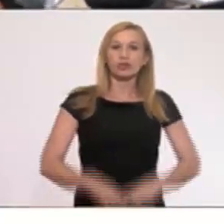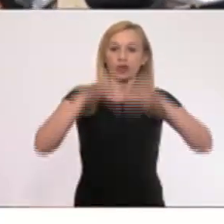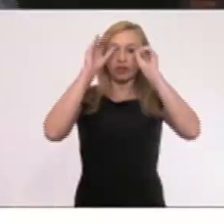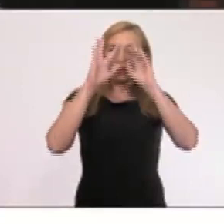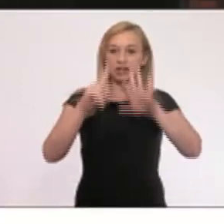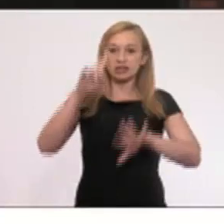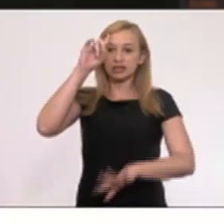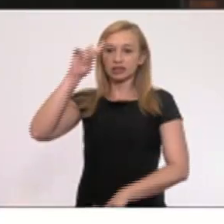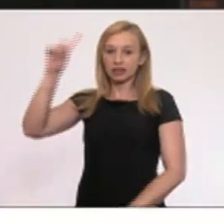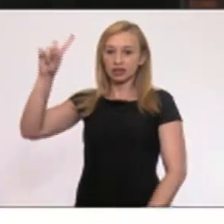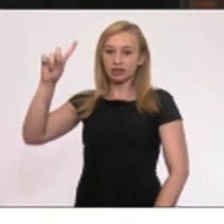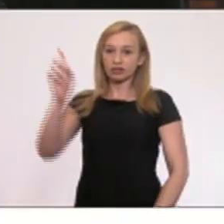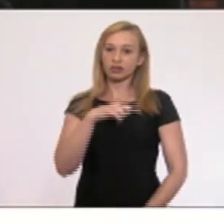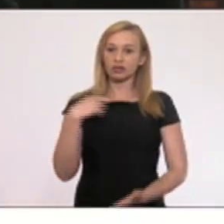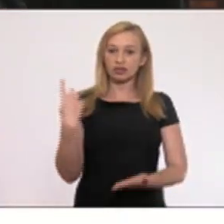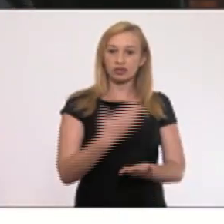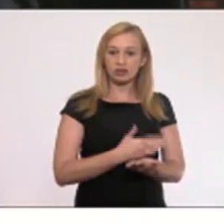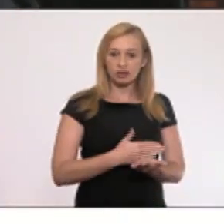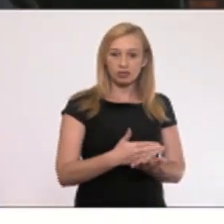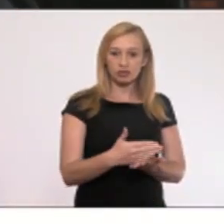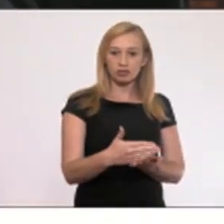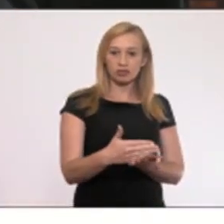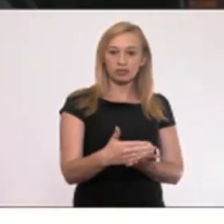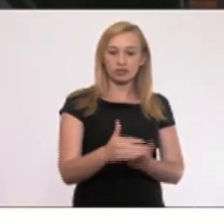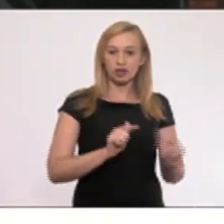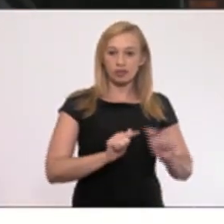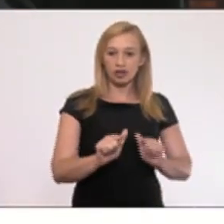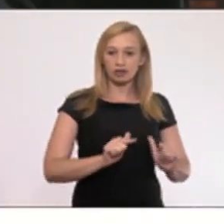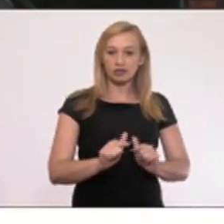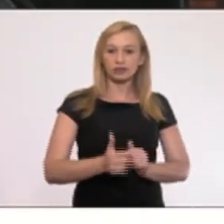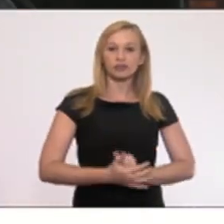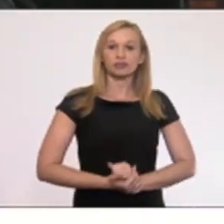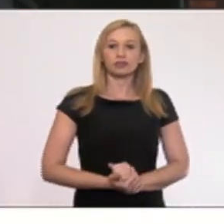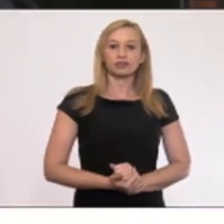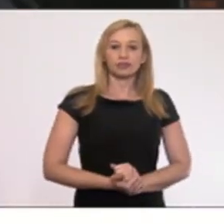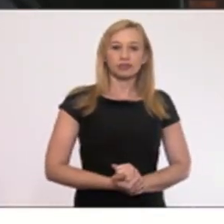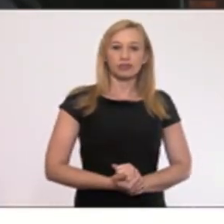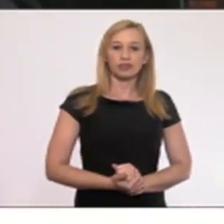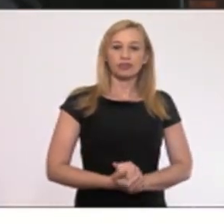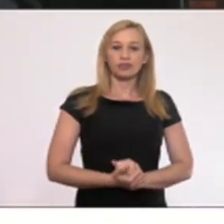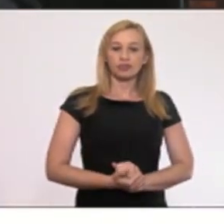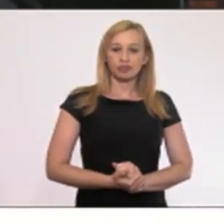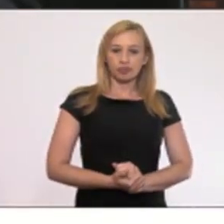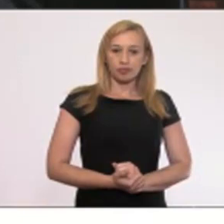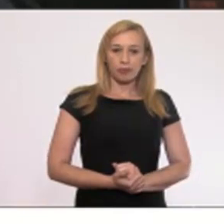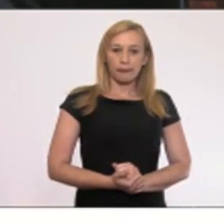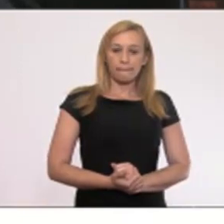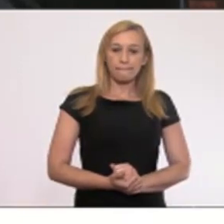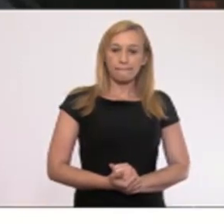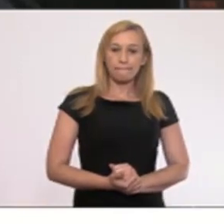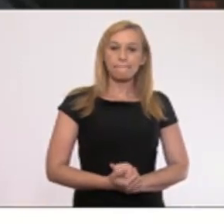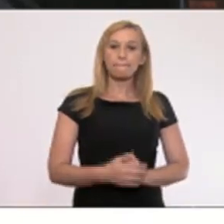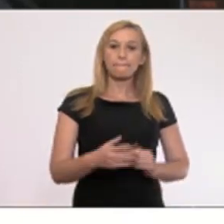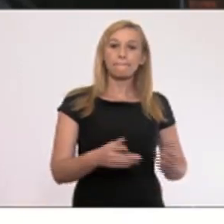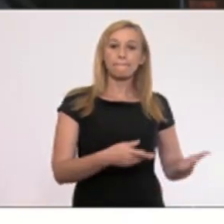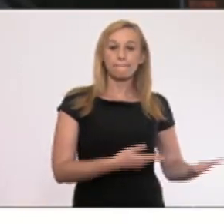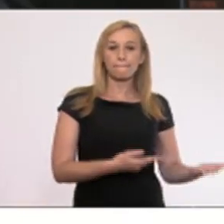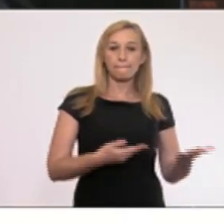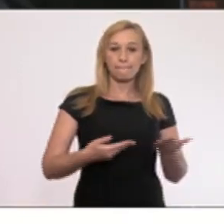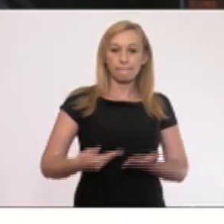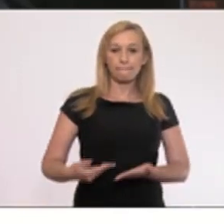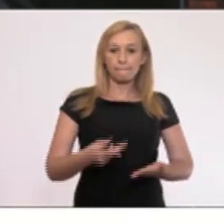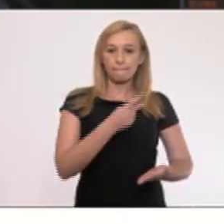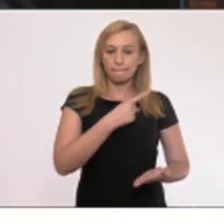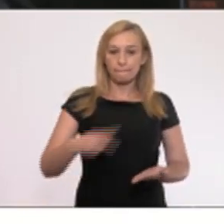Havendo o número legal e sob a proteção de Deus, iniciamos os nossos trabalhos. Está aberta a sessão. A presidência convida a nobre